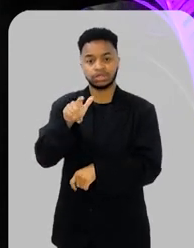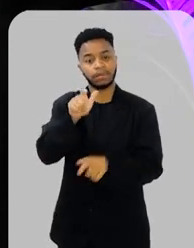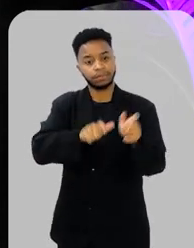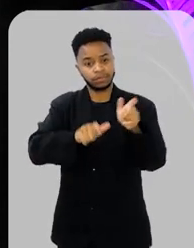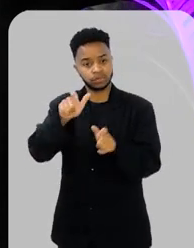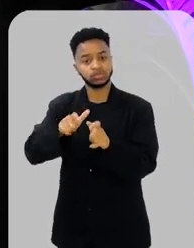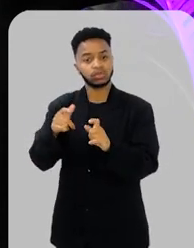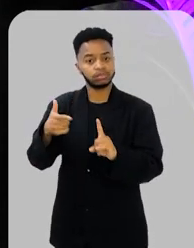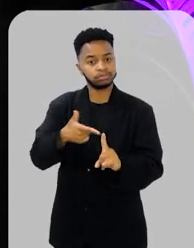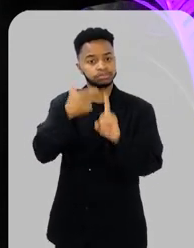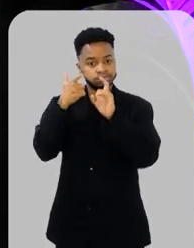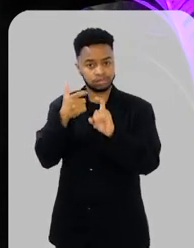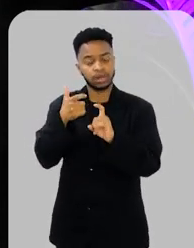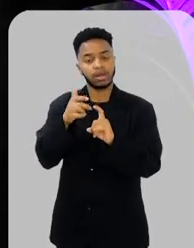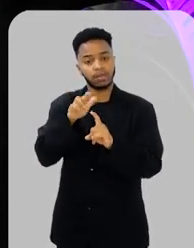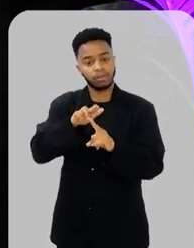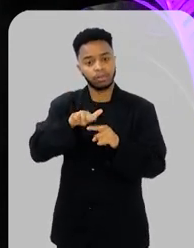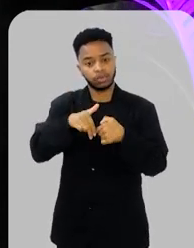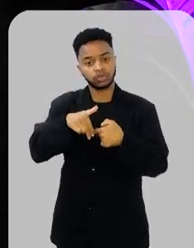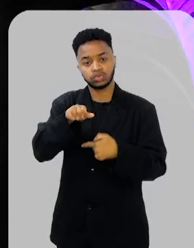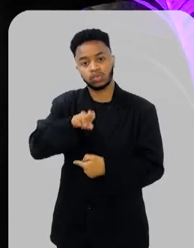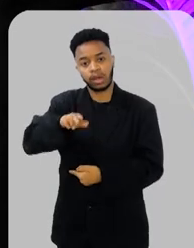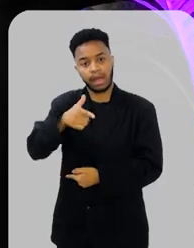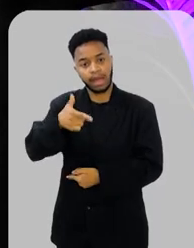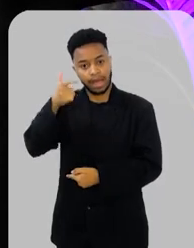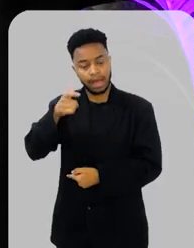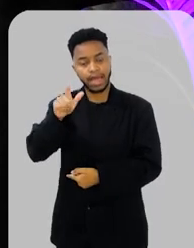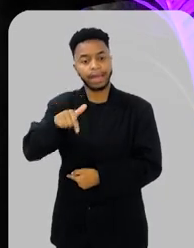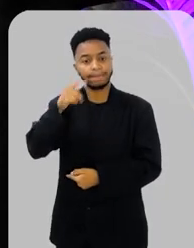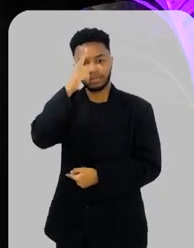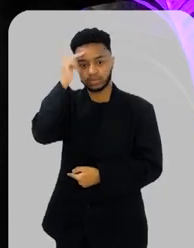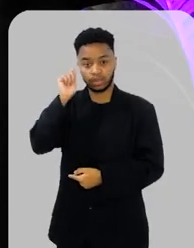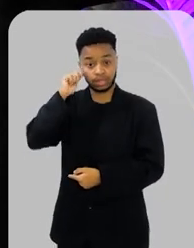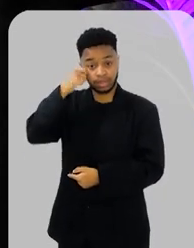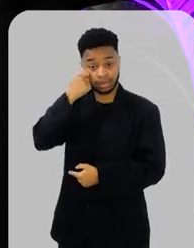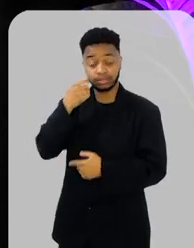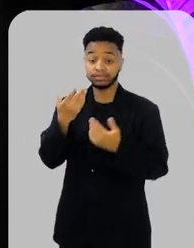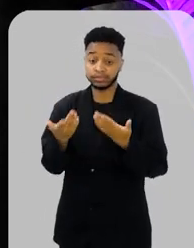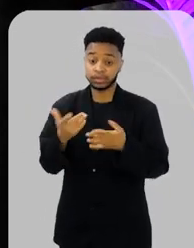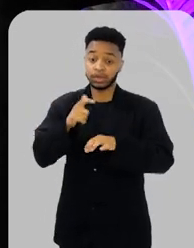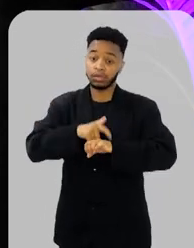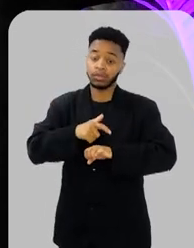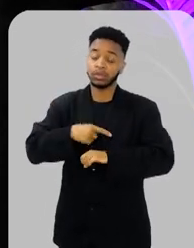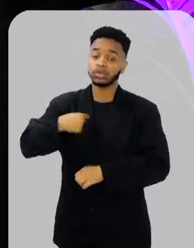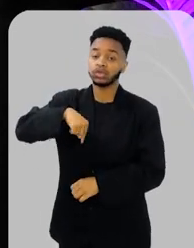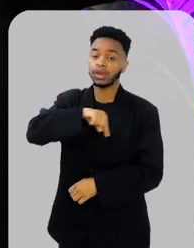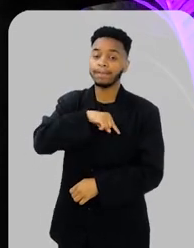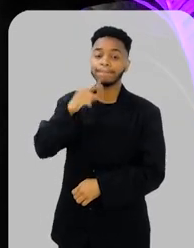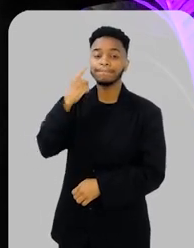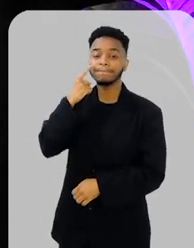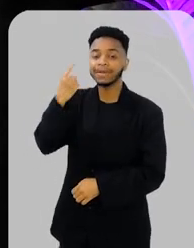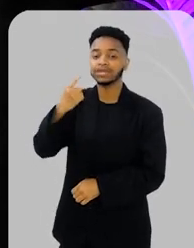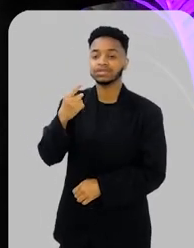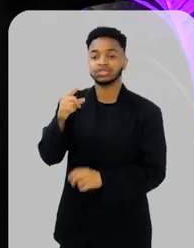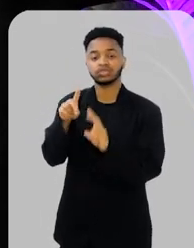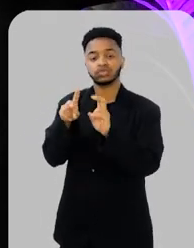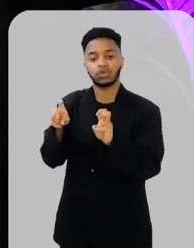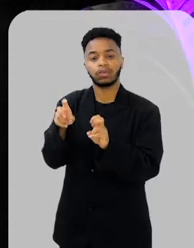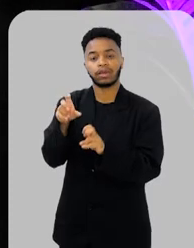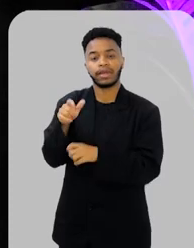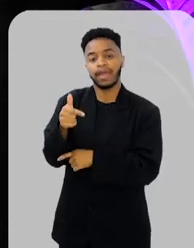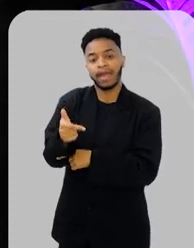mais de 72% das pessoas que são vitimadas por essas armas são pessoas negras. E quando a gente pensa num